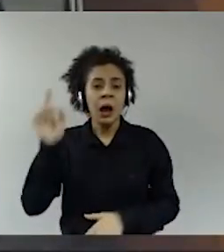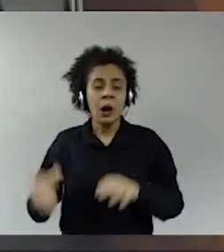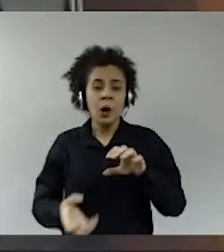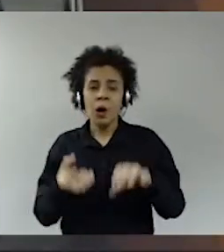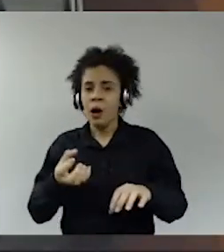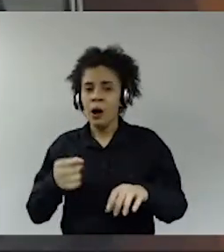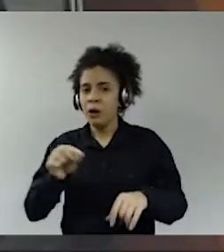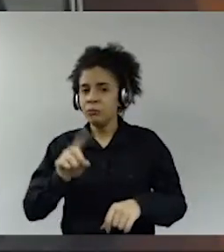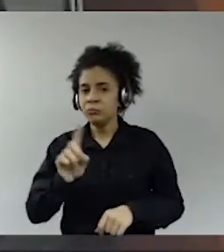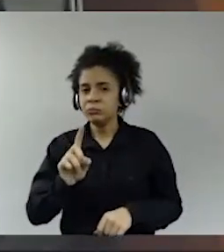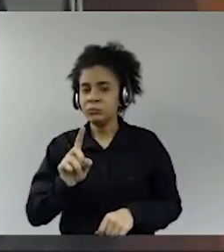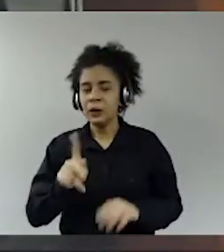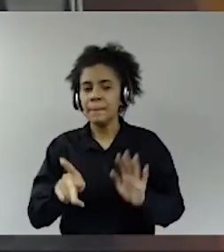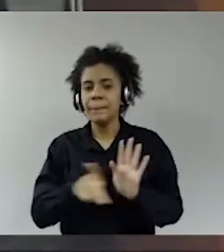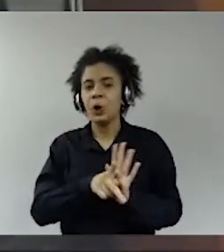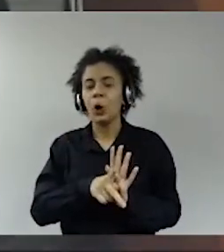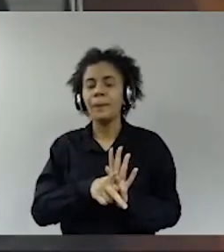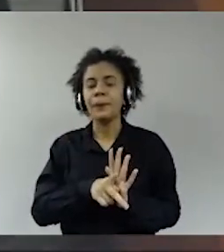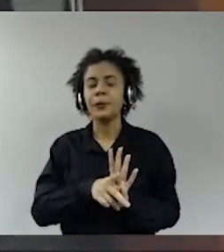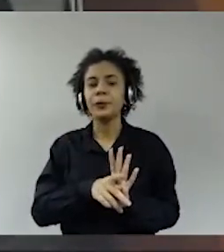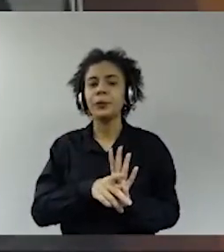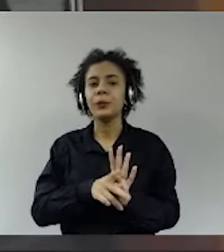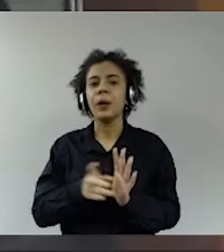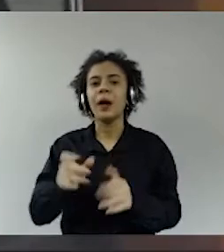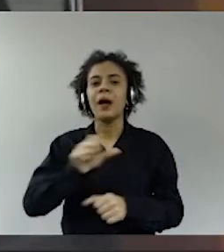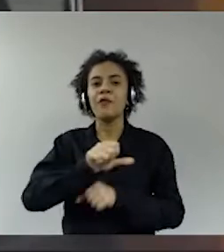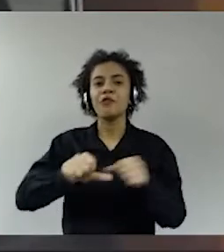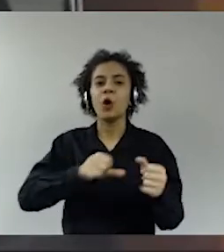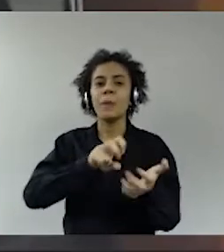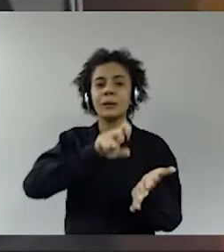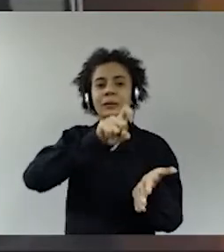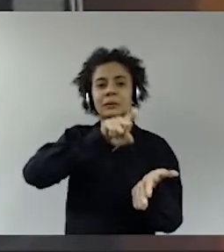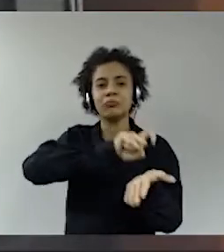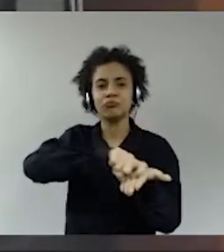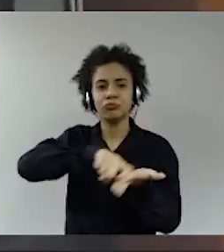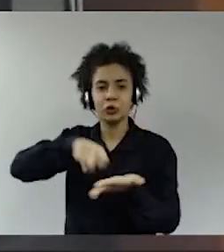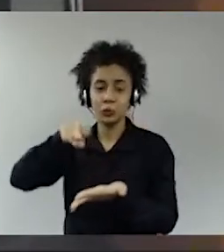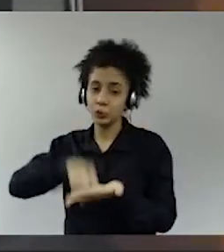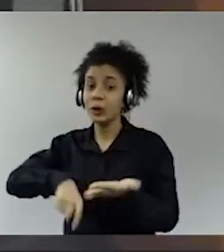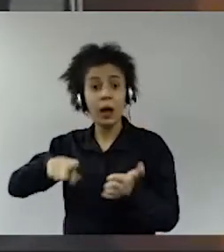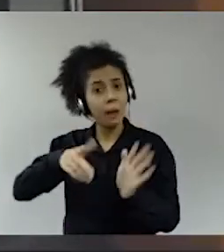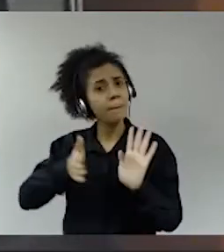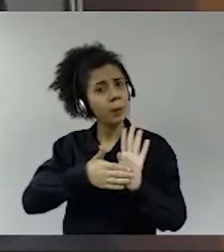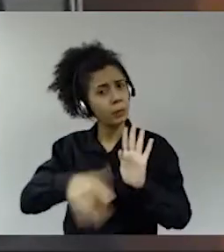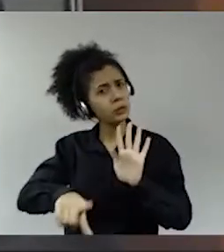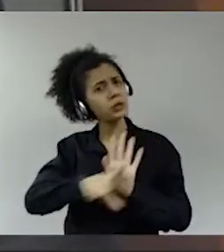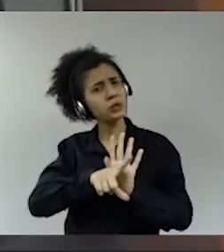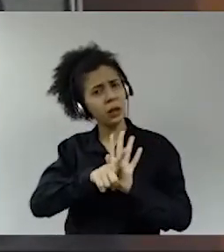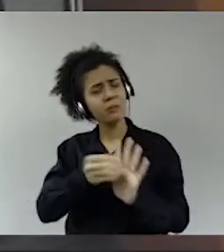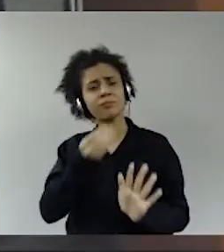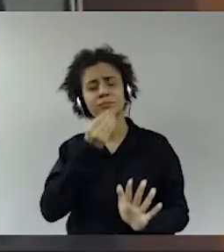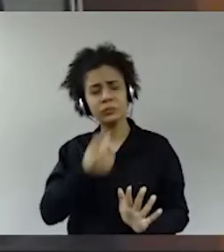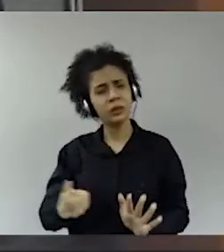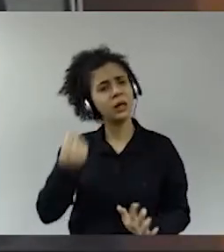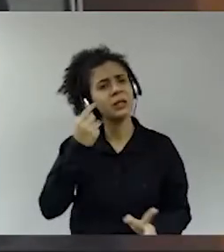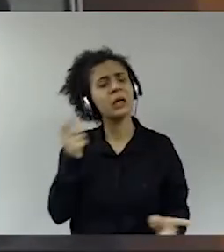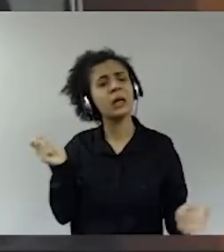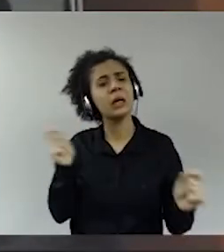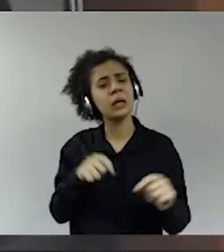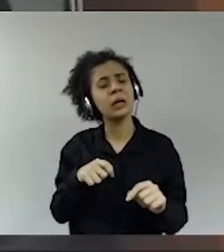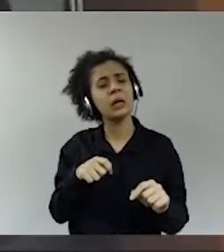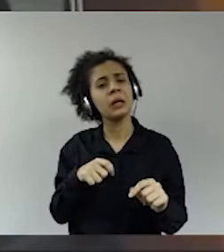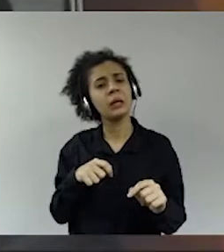um projeto de reforma tributária, é um projeto de lei. Algo que podia ter sido feito há muito tempo por emenda,